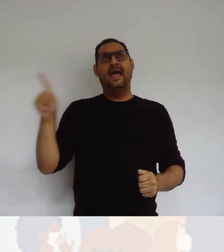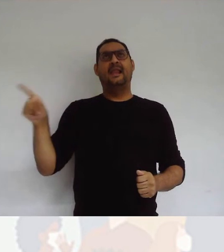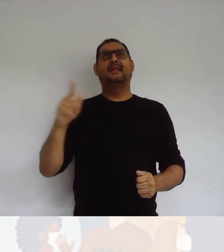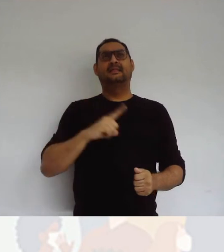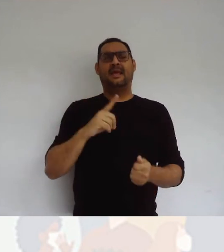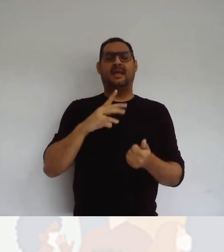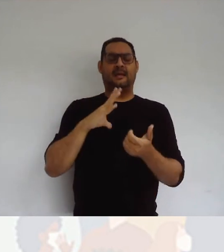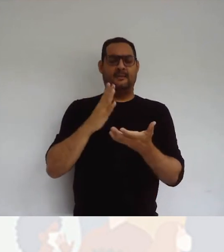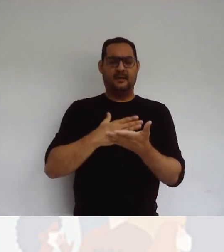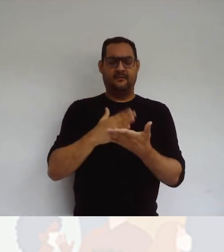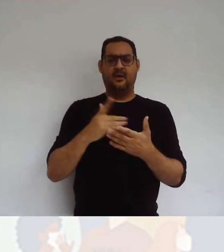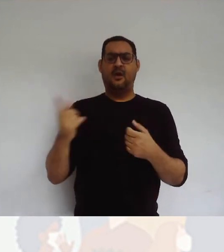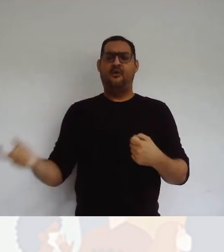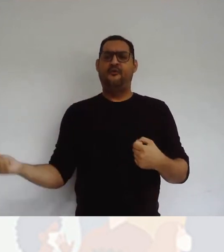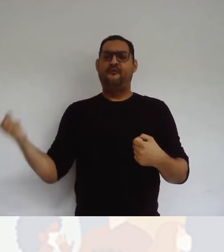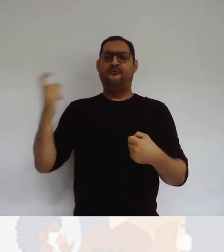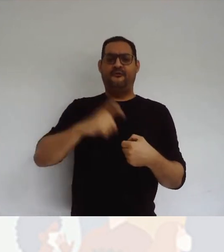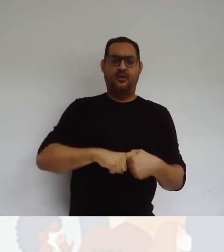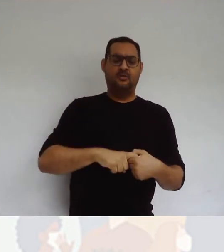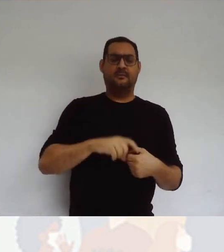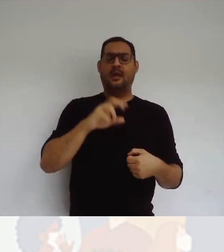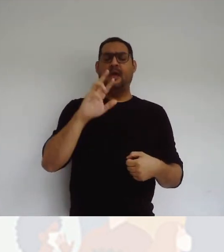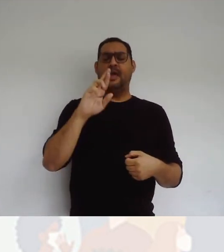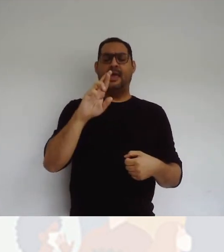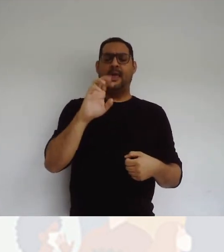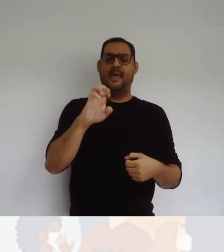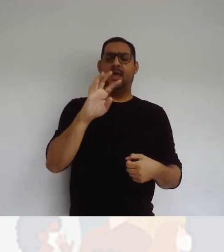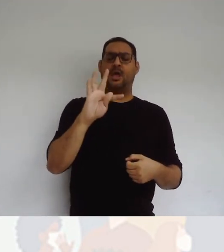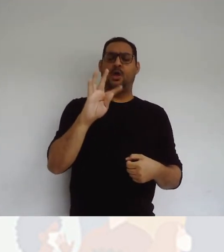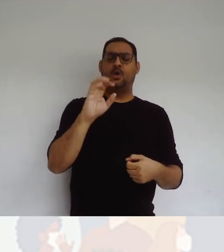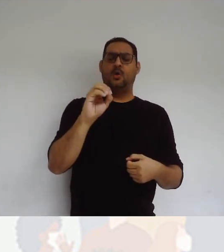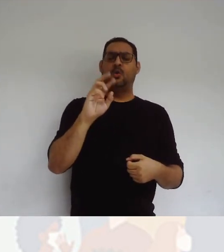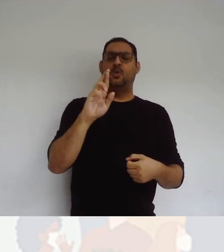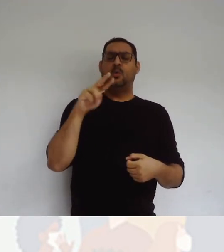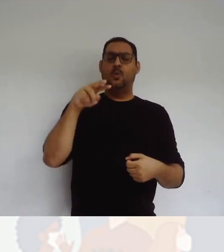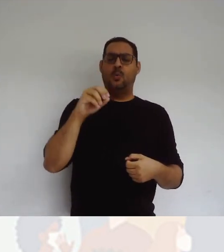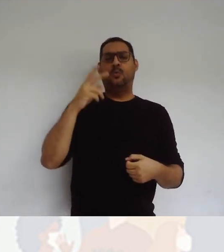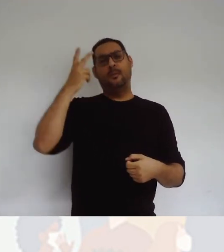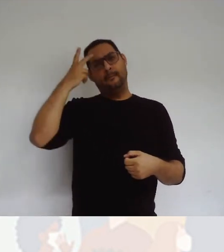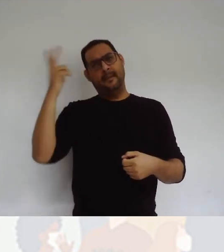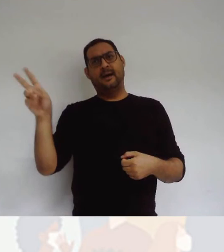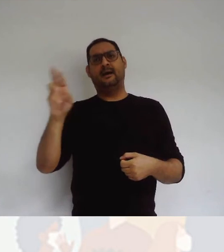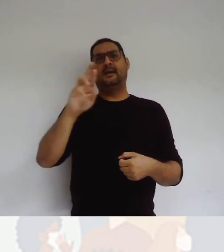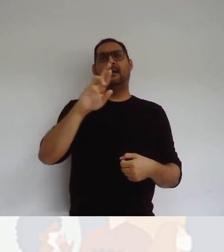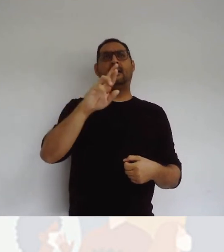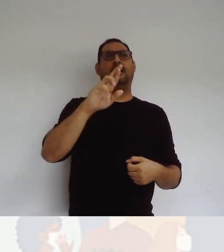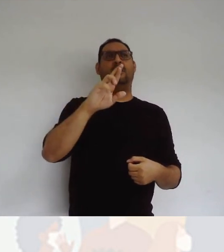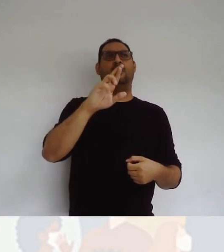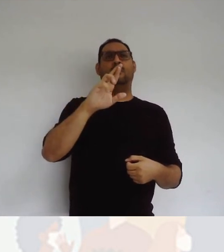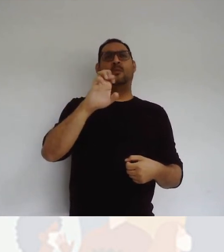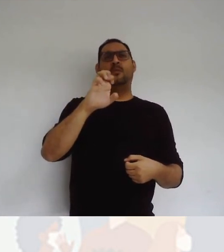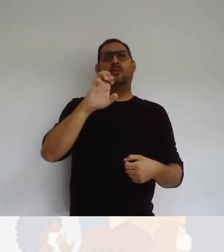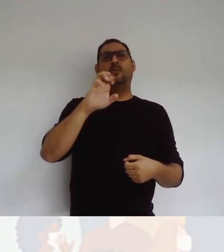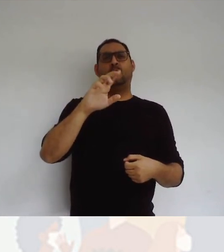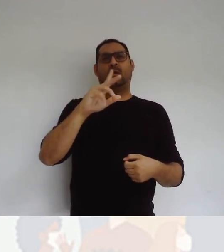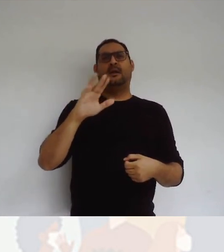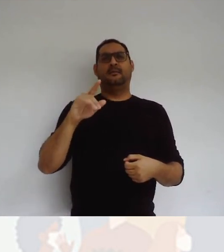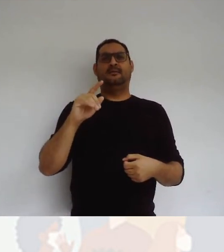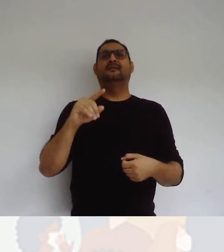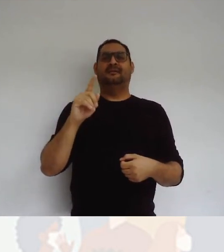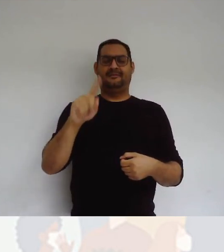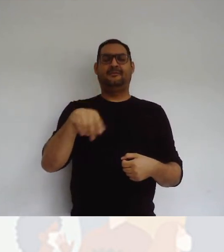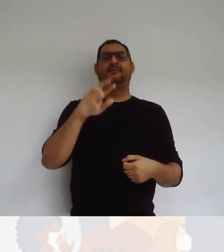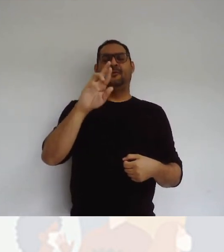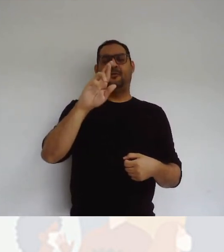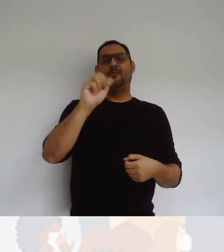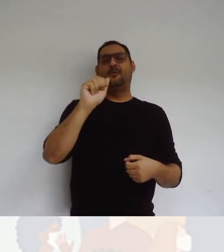o retorno para Reims. É quando ele volta à cidade da onde ele veio. E, ao mesmo tempo, como ele